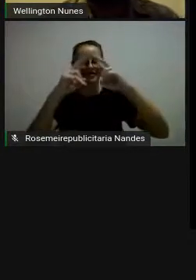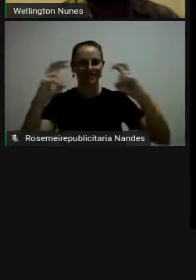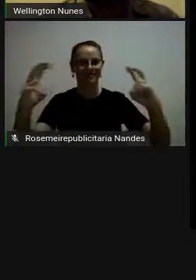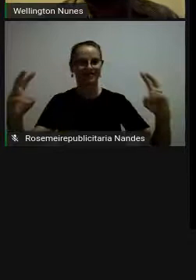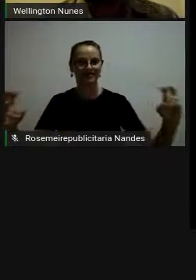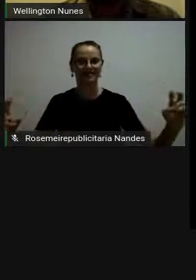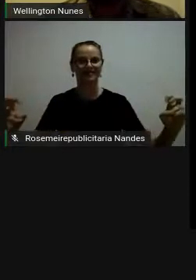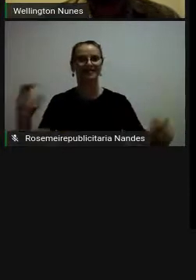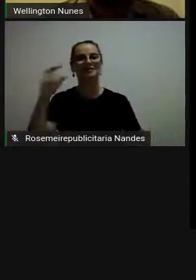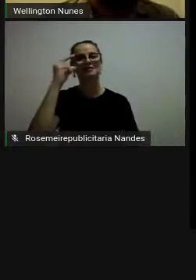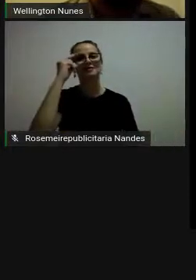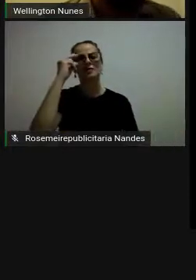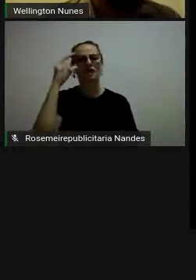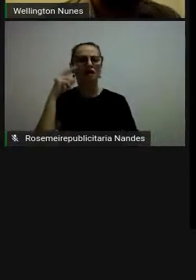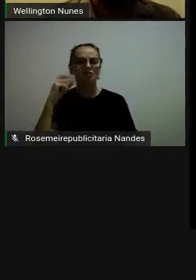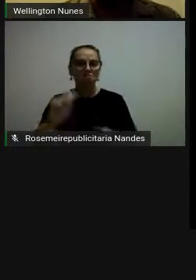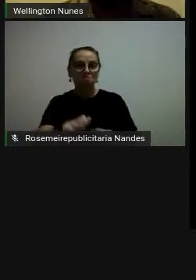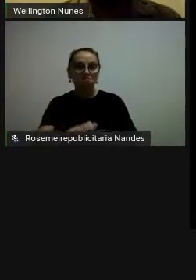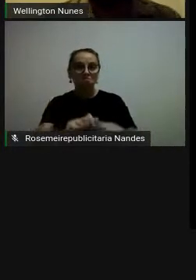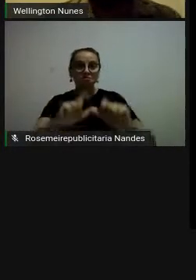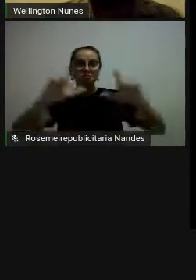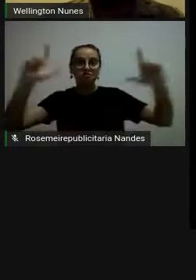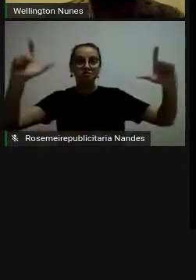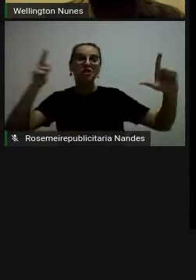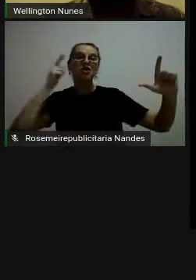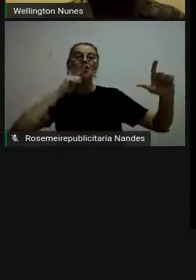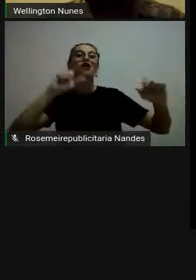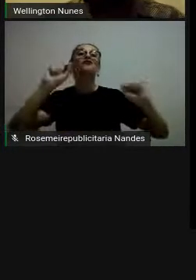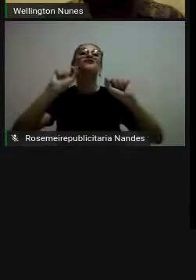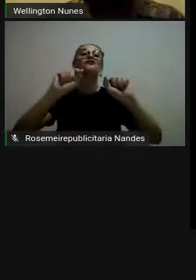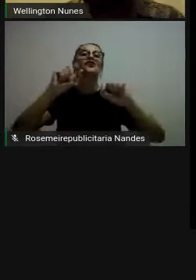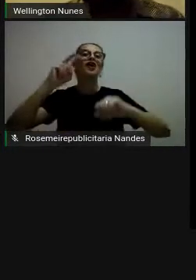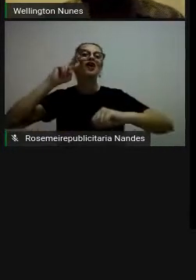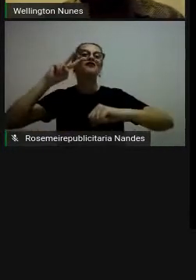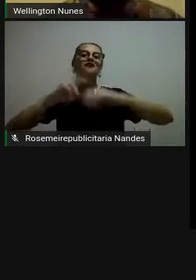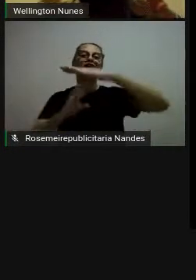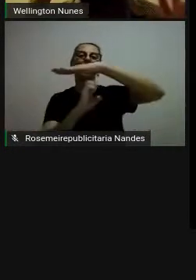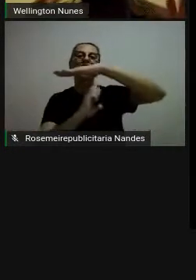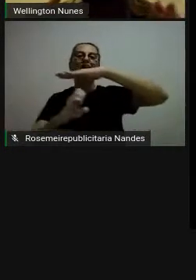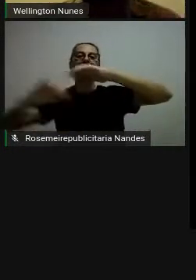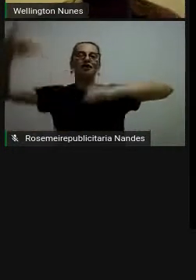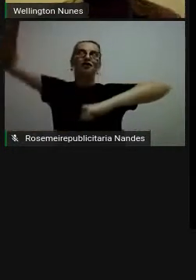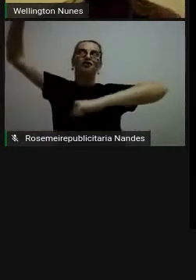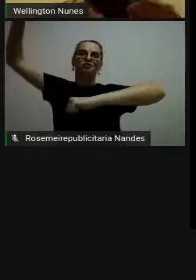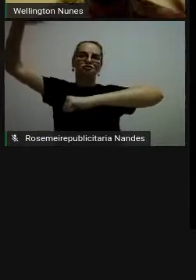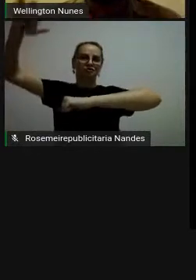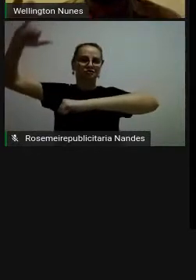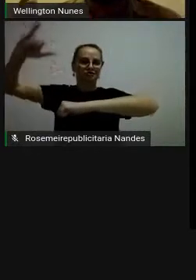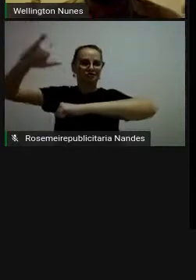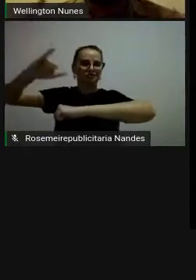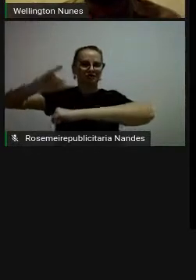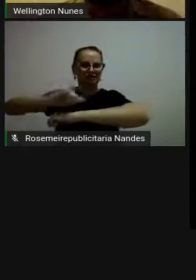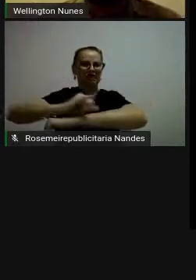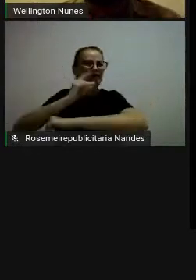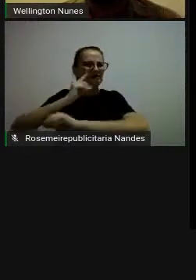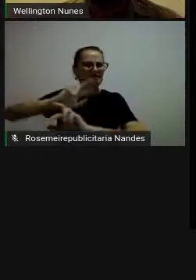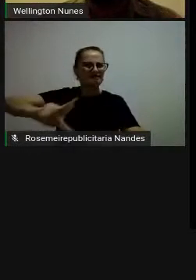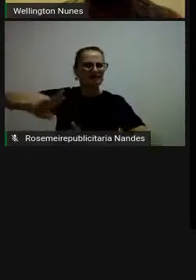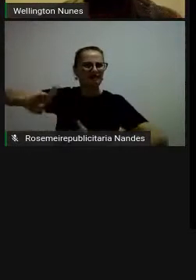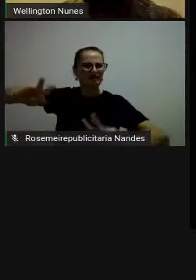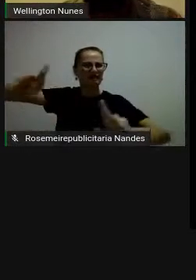enxergar o aeroporto e até o avião ali nessa imagem. Ou seja, existem diferentes imagens com